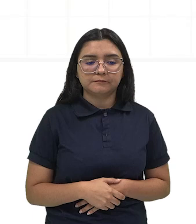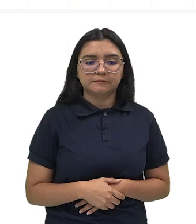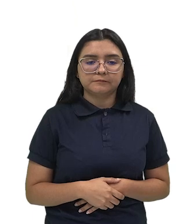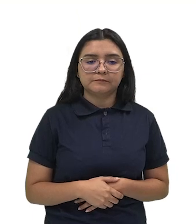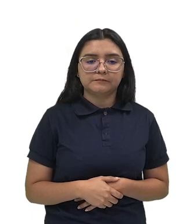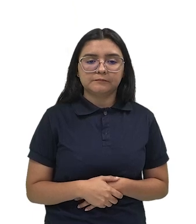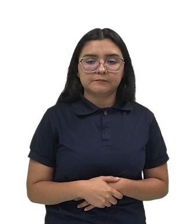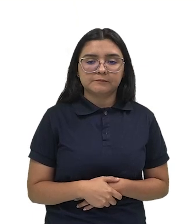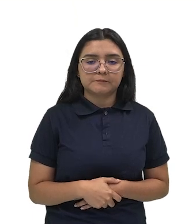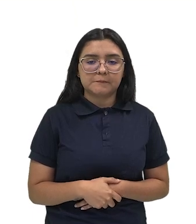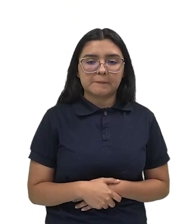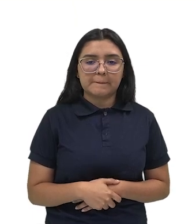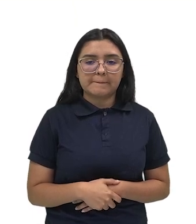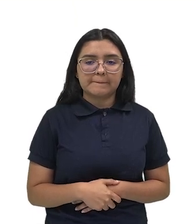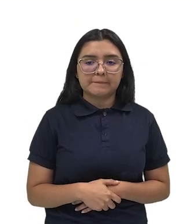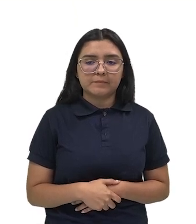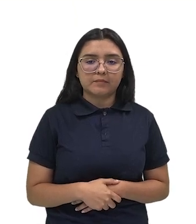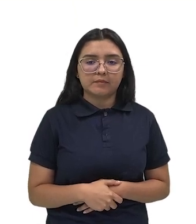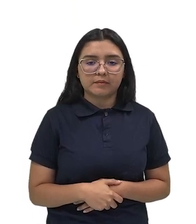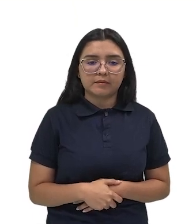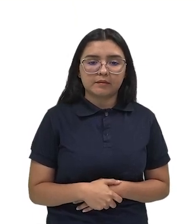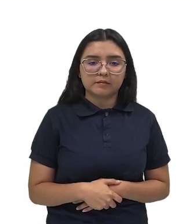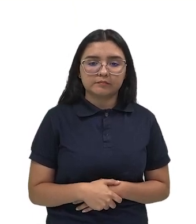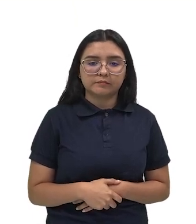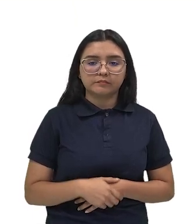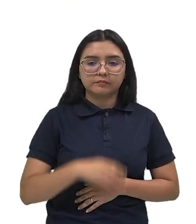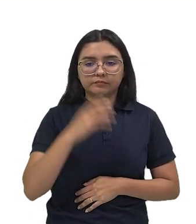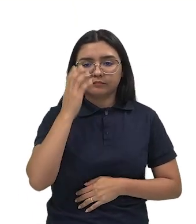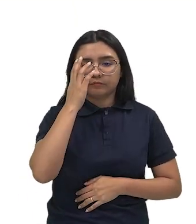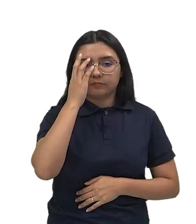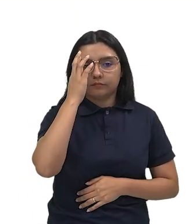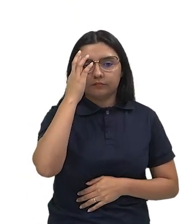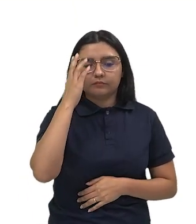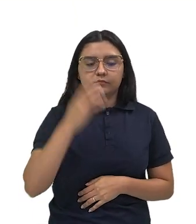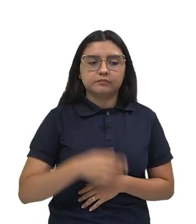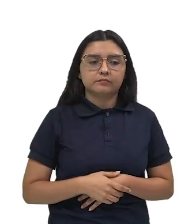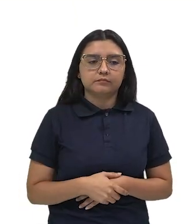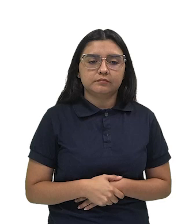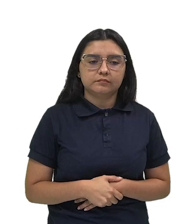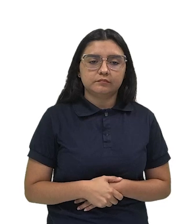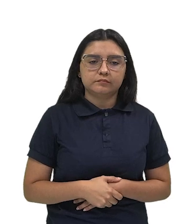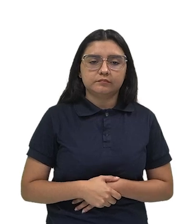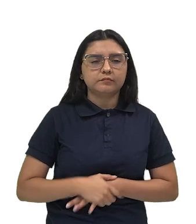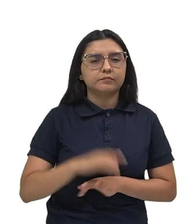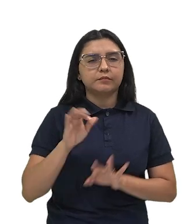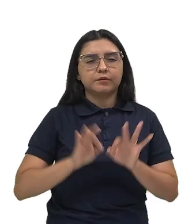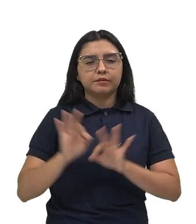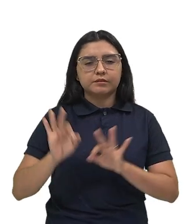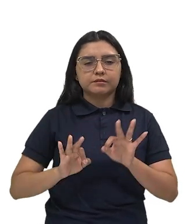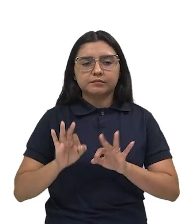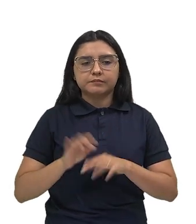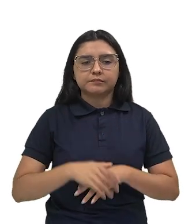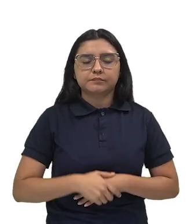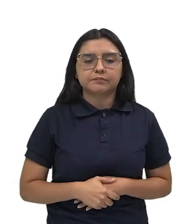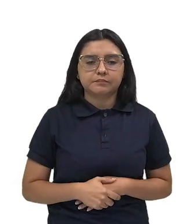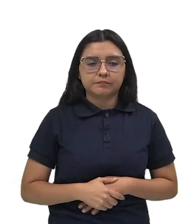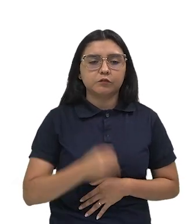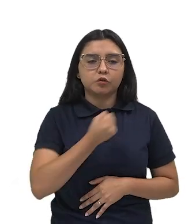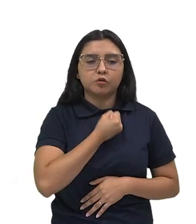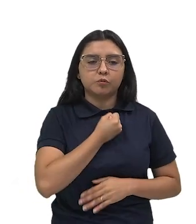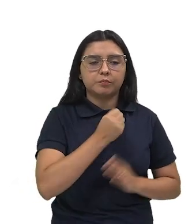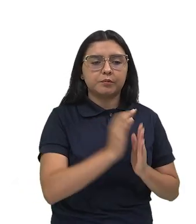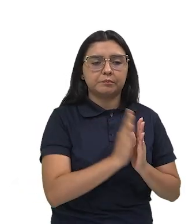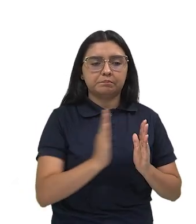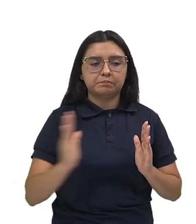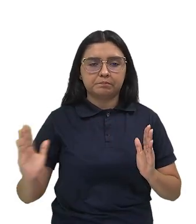aqui, né, uma questão par. Eu vou dar uma organização de uma sequência